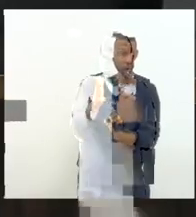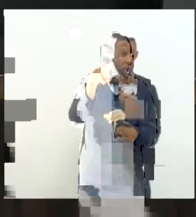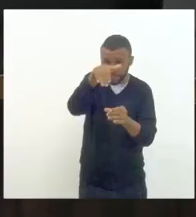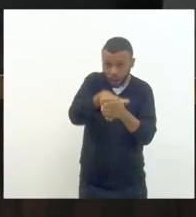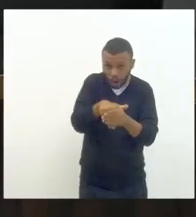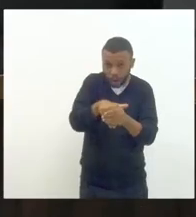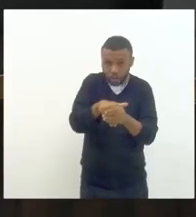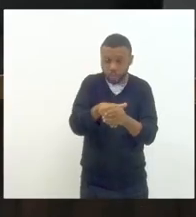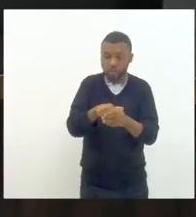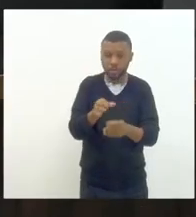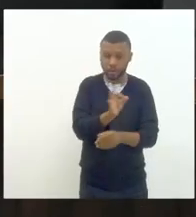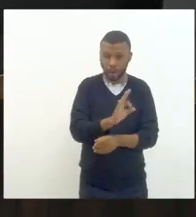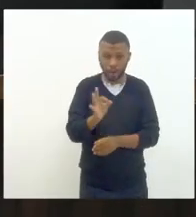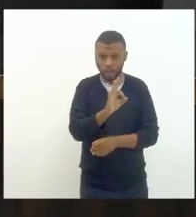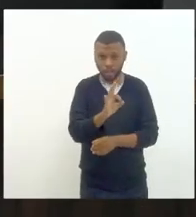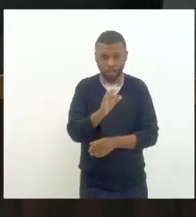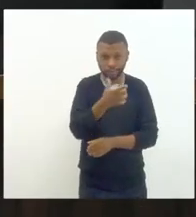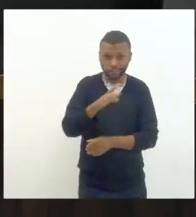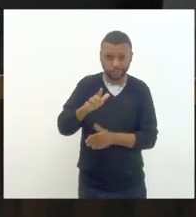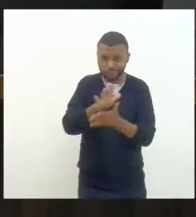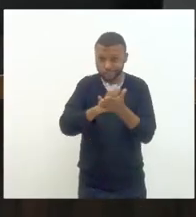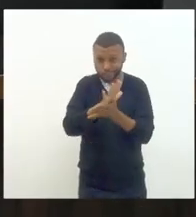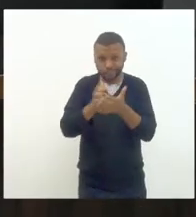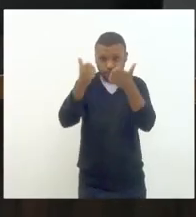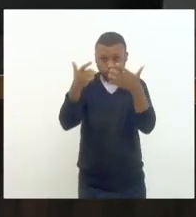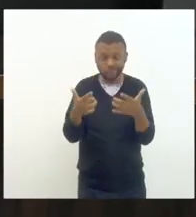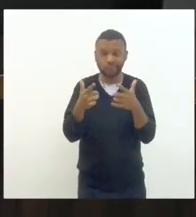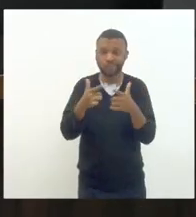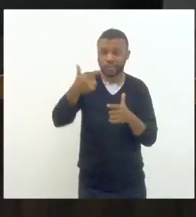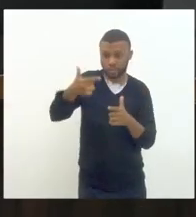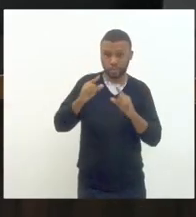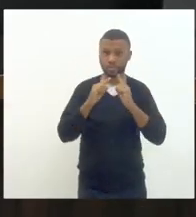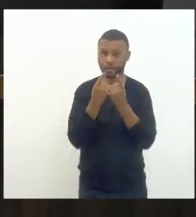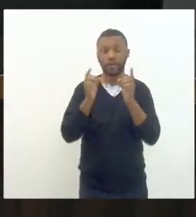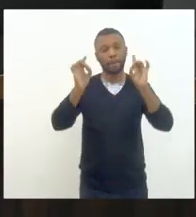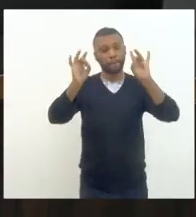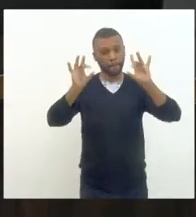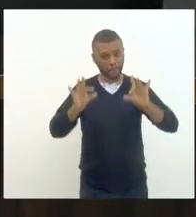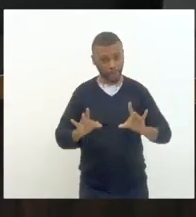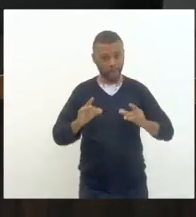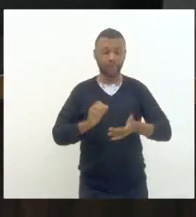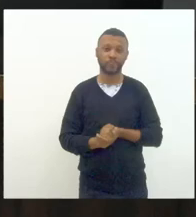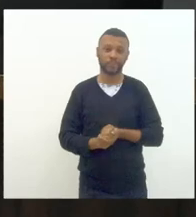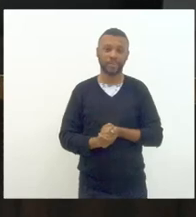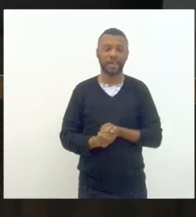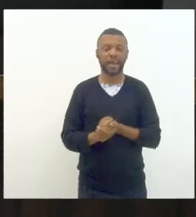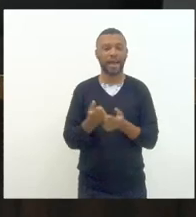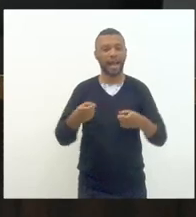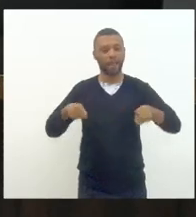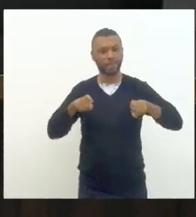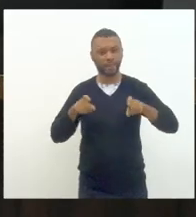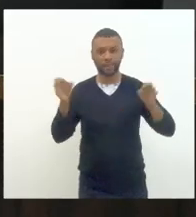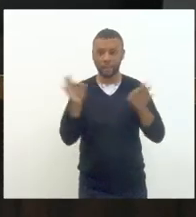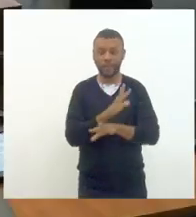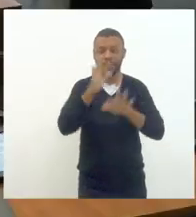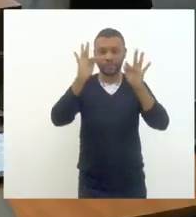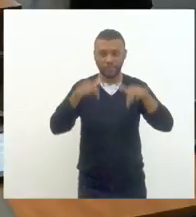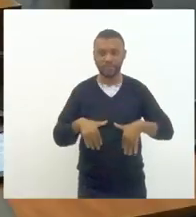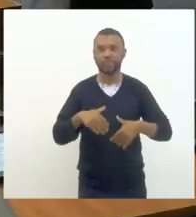declarar votos e nada mais havendo a tratar na segunda sessão extraordinária, a mesma está encerrada.